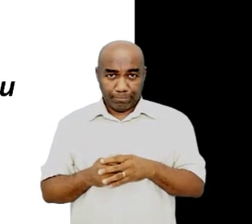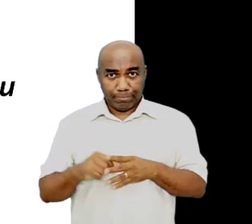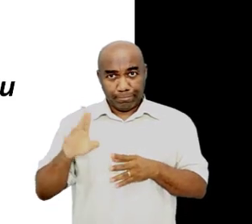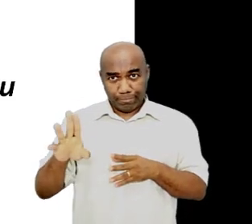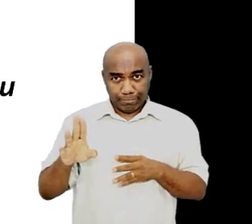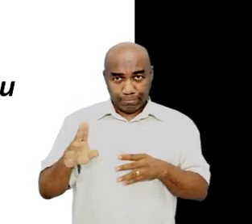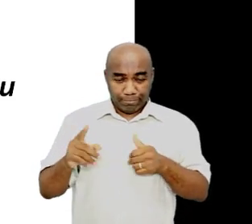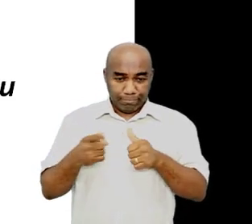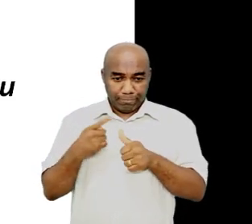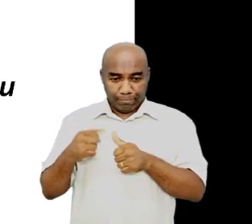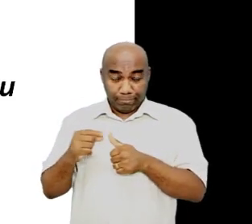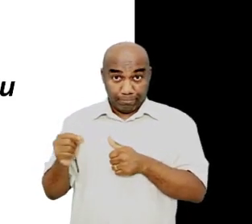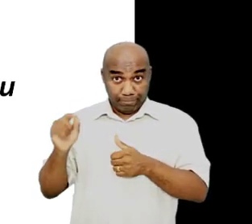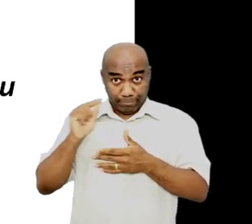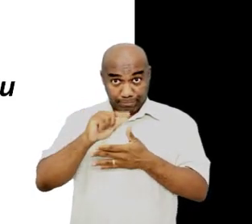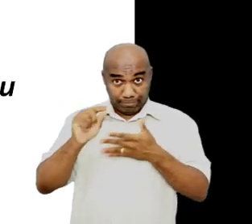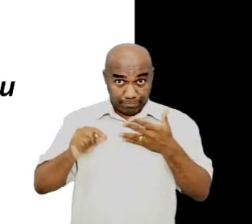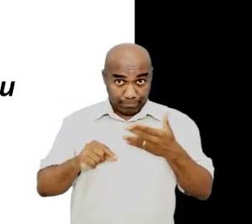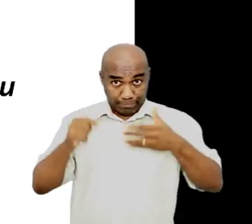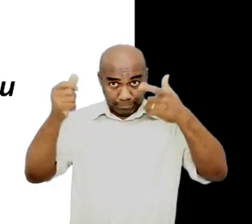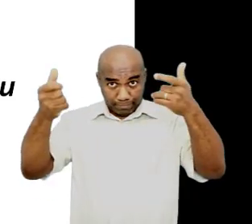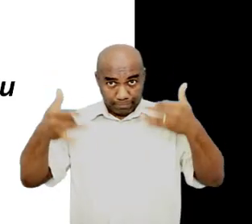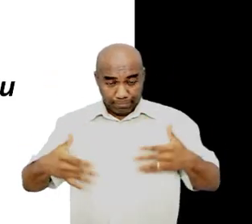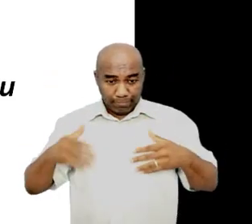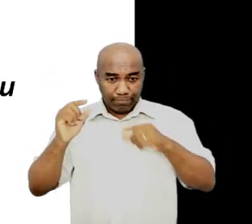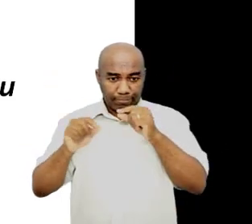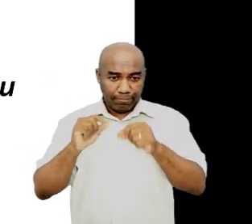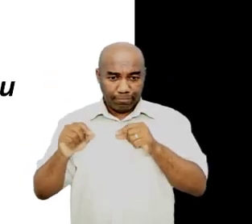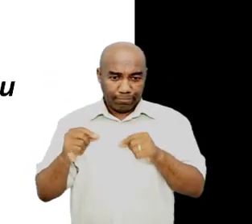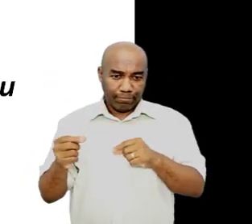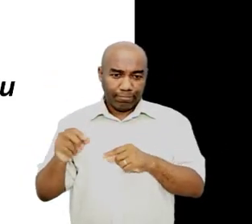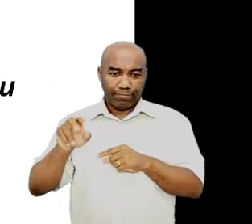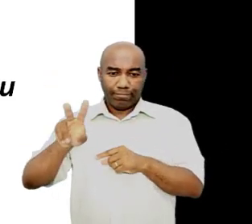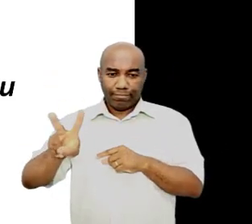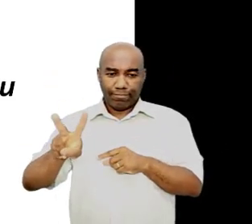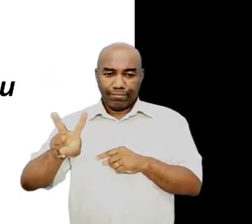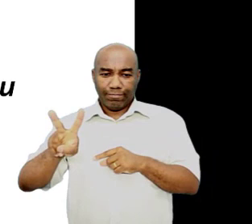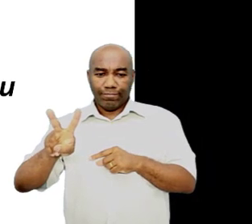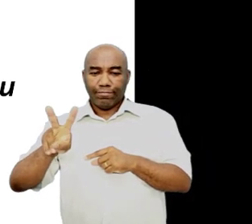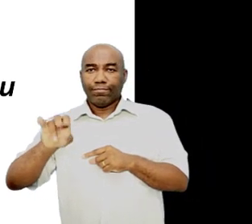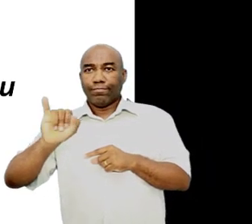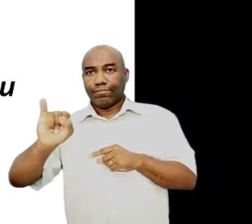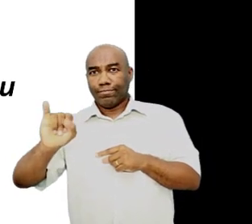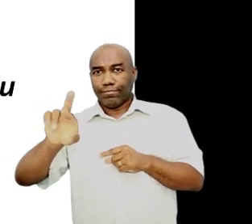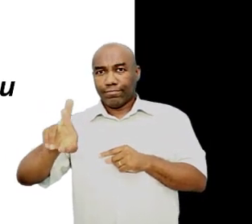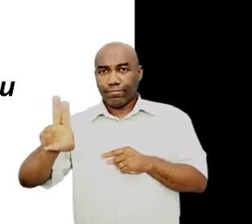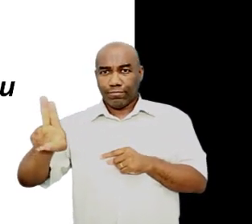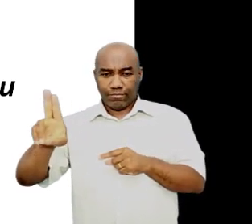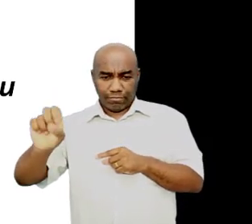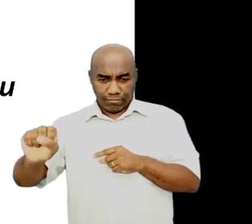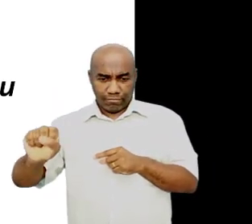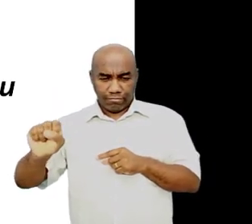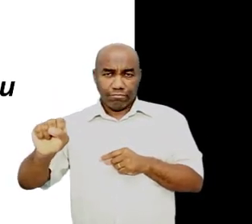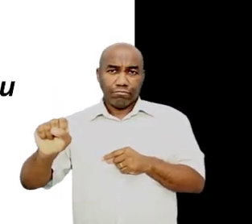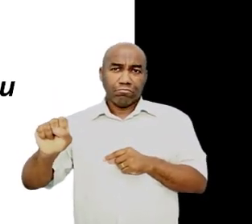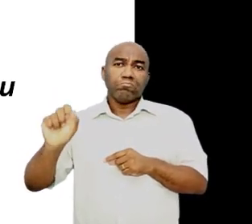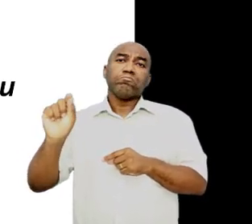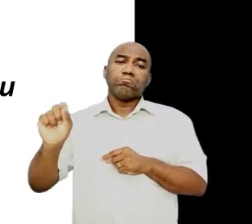estrutura, olha a palavra, vírium. Professor, você está dando aula de